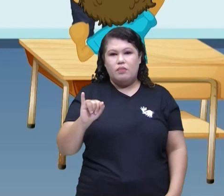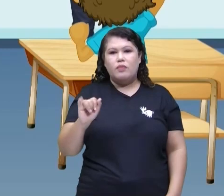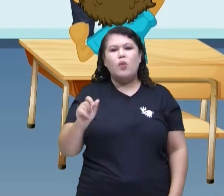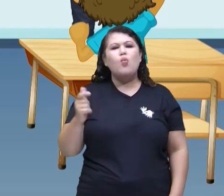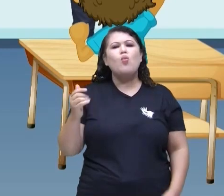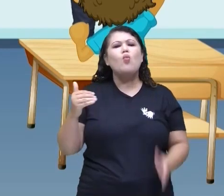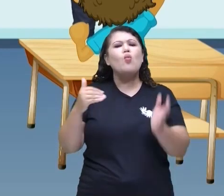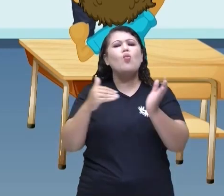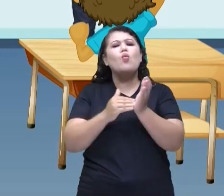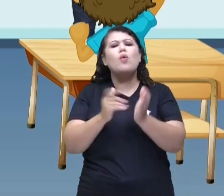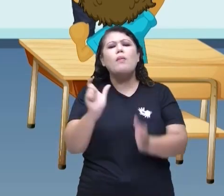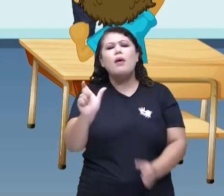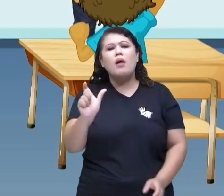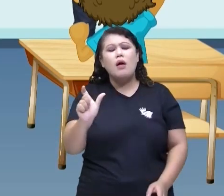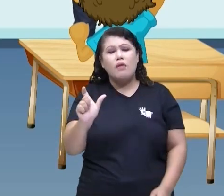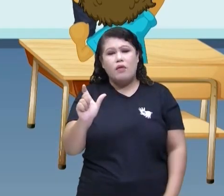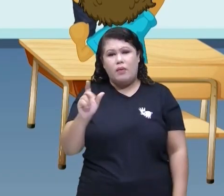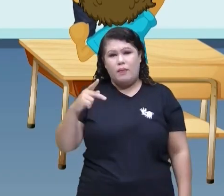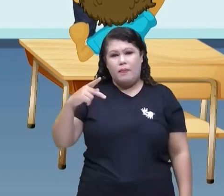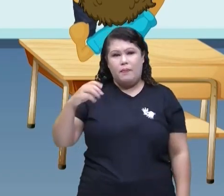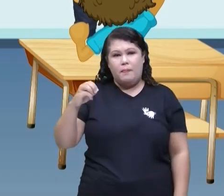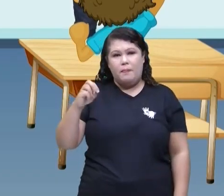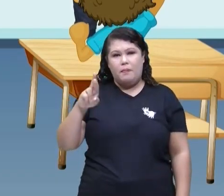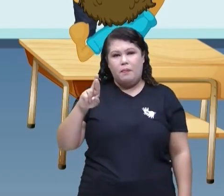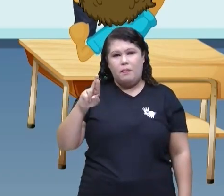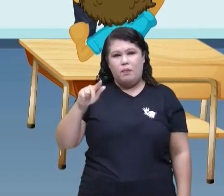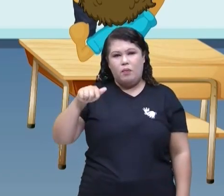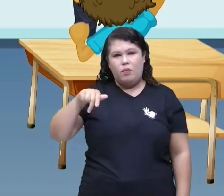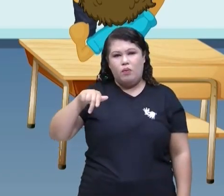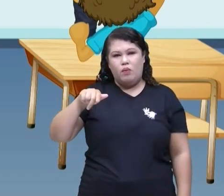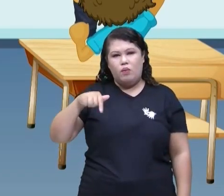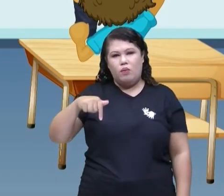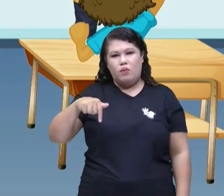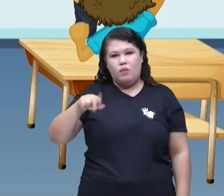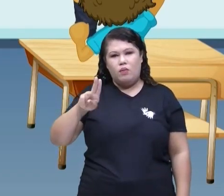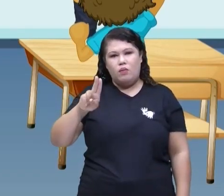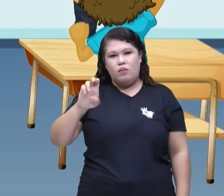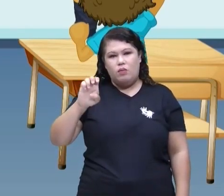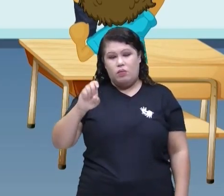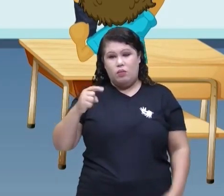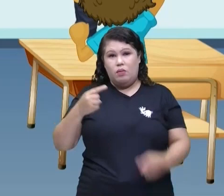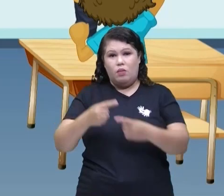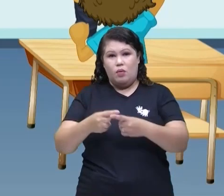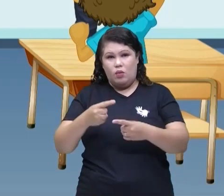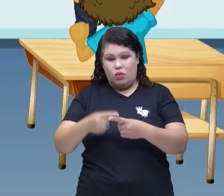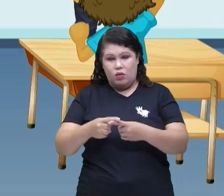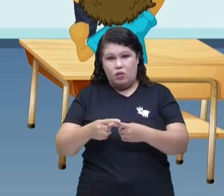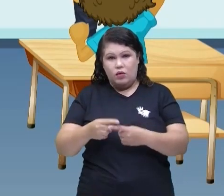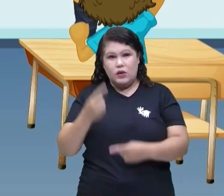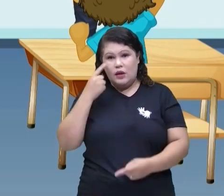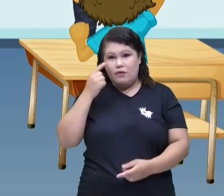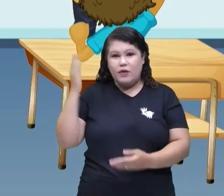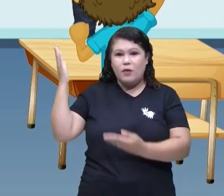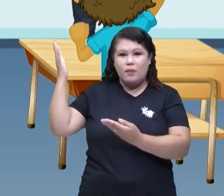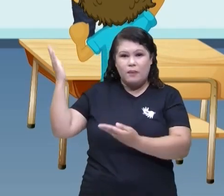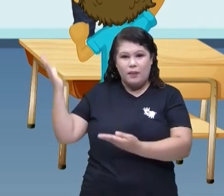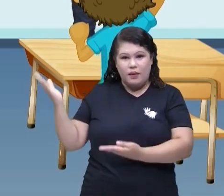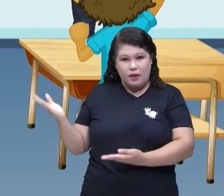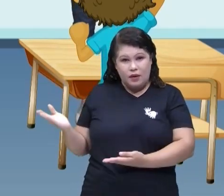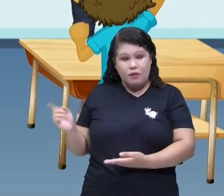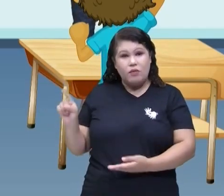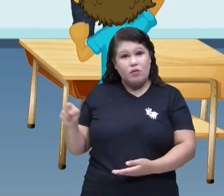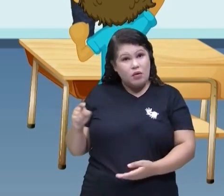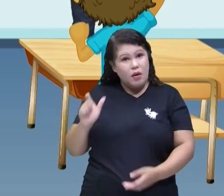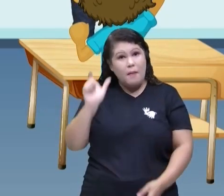palavra porque. Essas palavrinhas que vocês estão vendo aqui no nosso quadro são as palavras que nós vamos desvendar